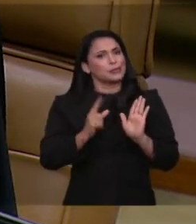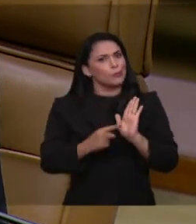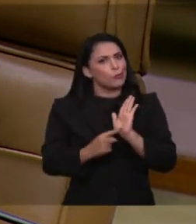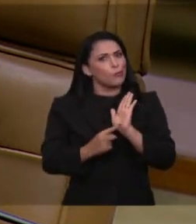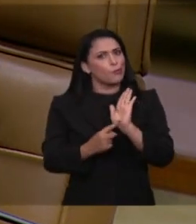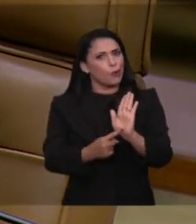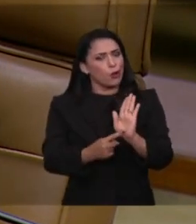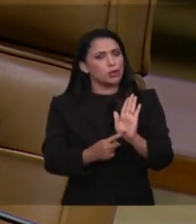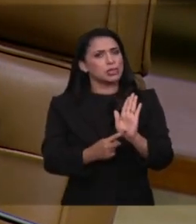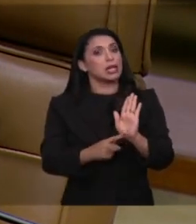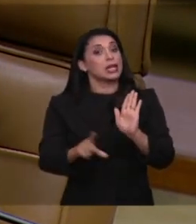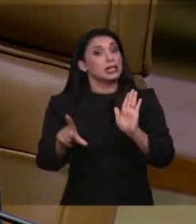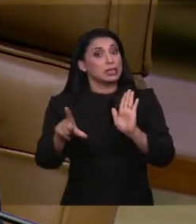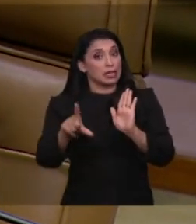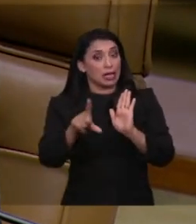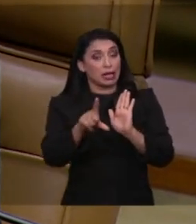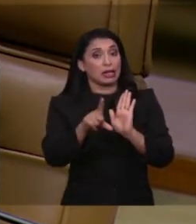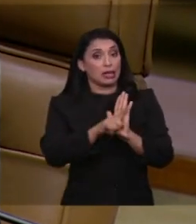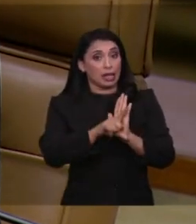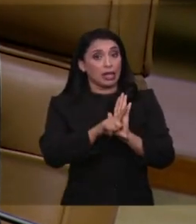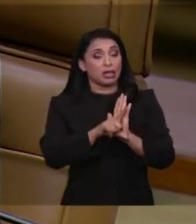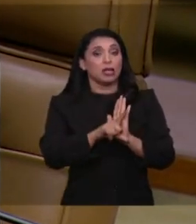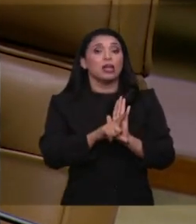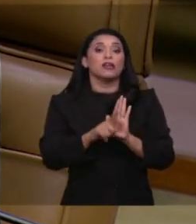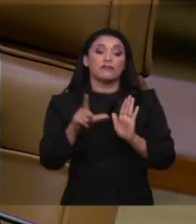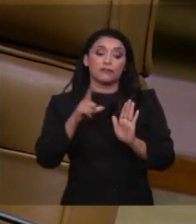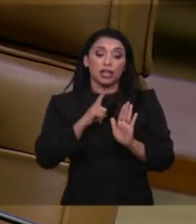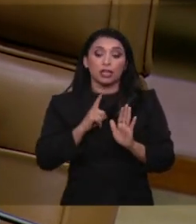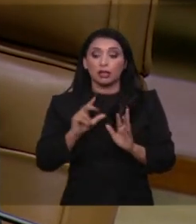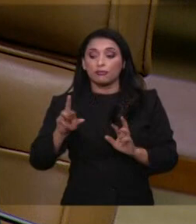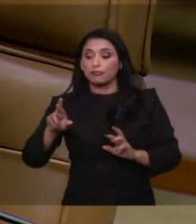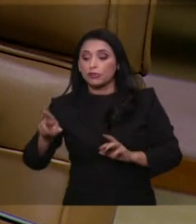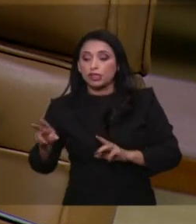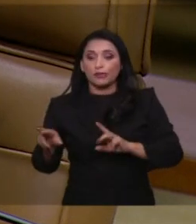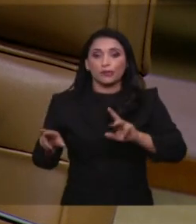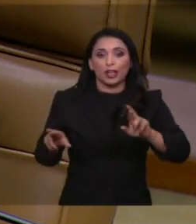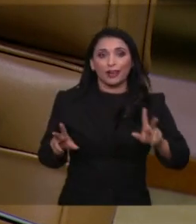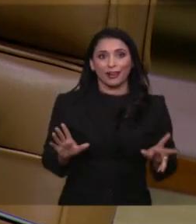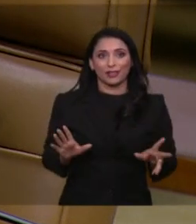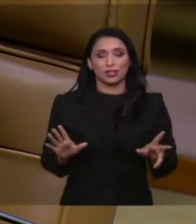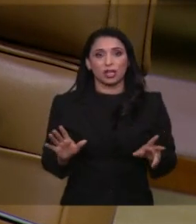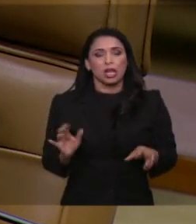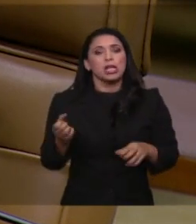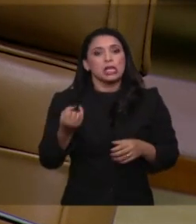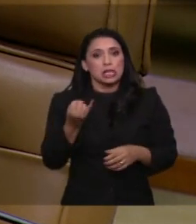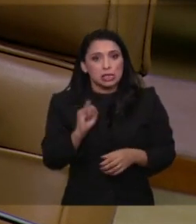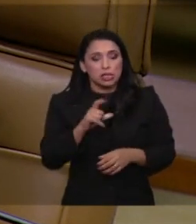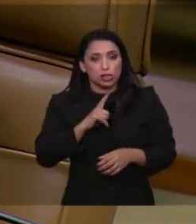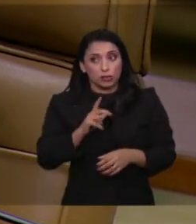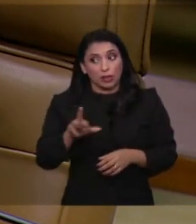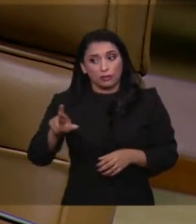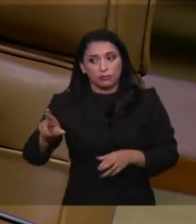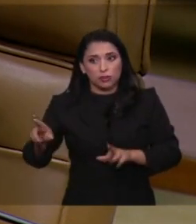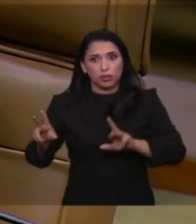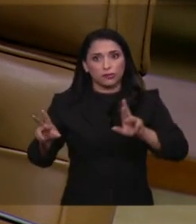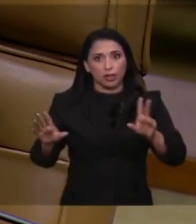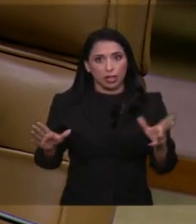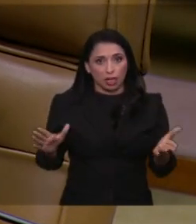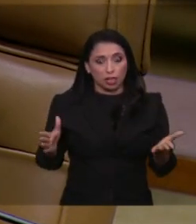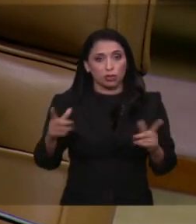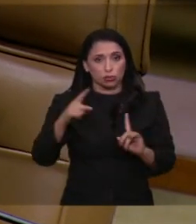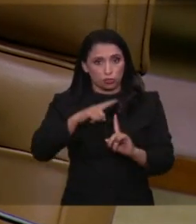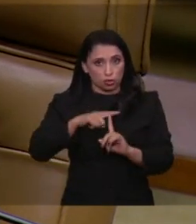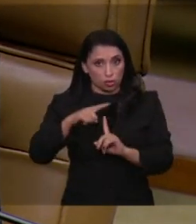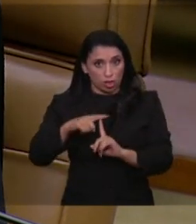demonstram que o legislador, ele diferencia as hipóteses. E ao diferenciar as hipóteses, ao meu ver, deve ser